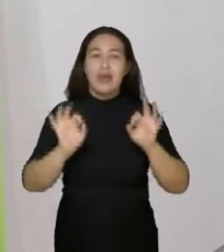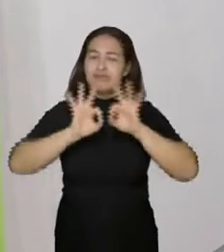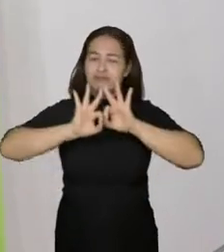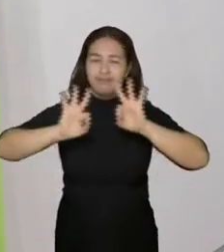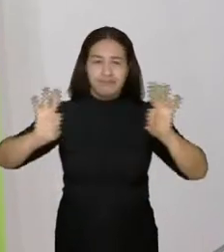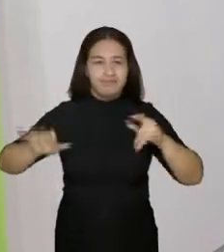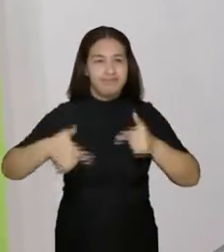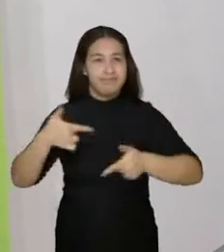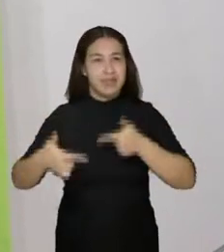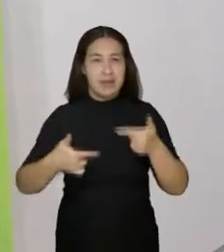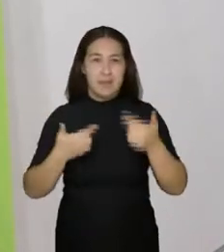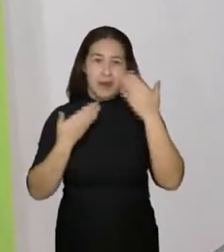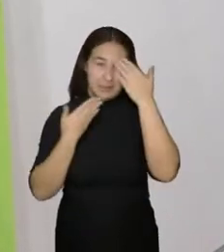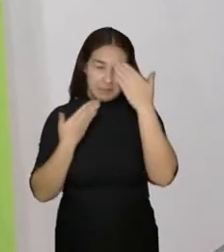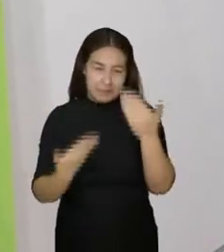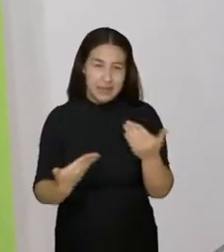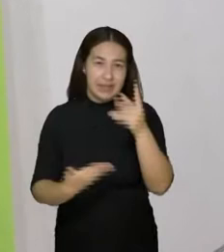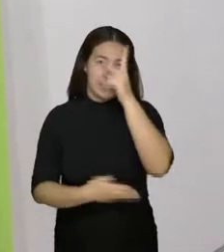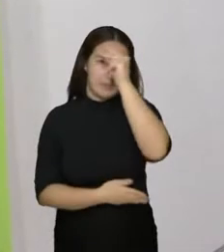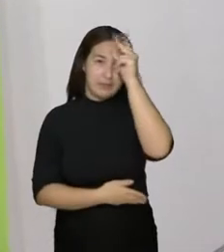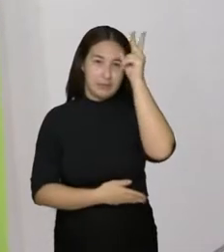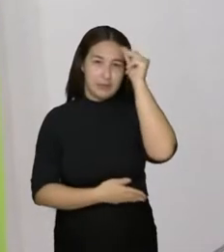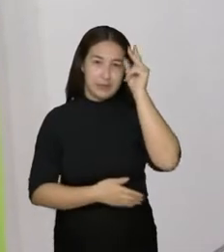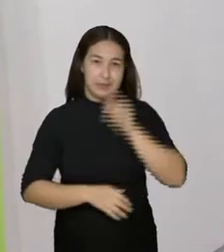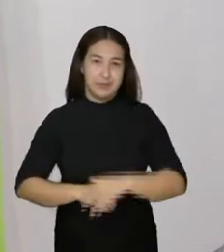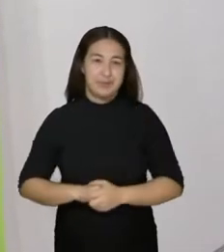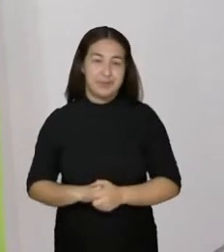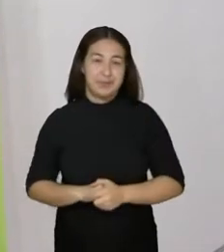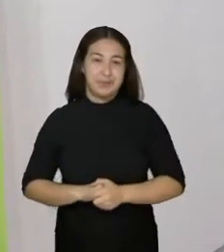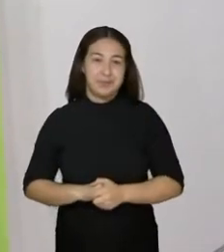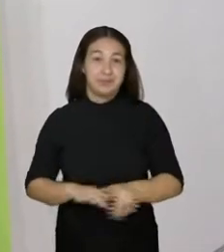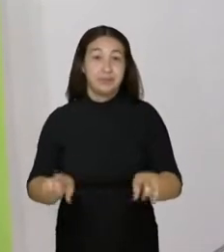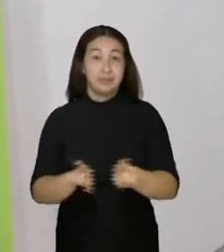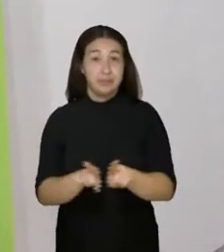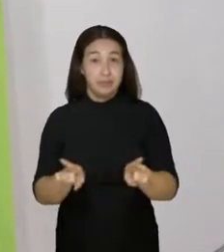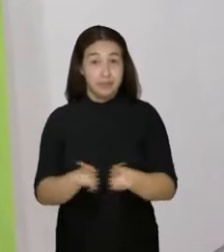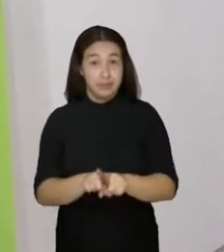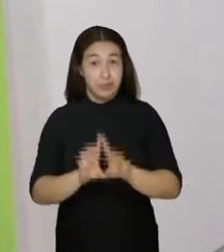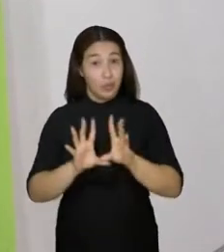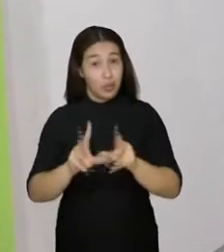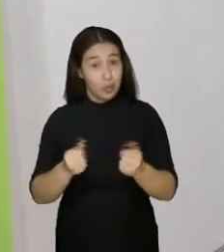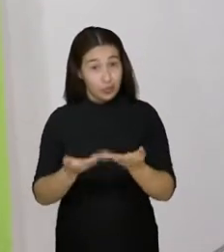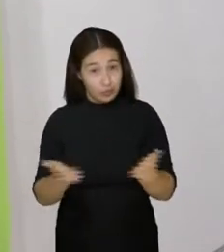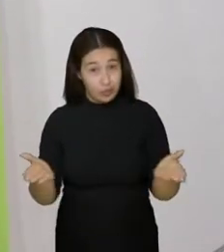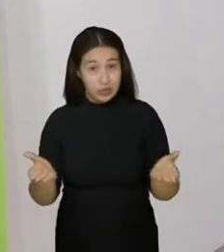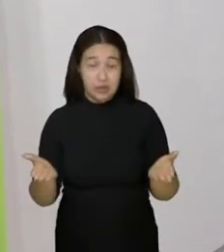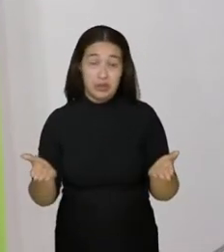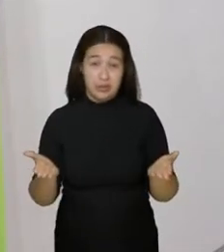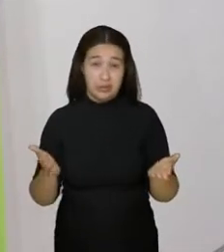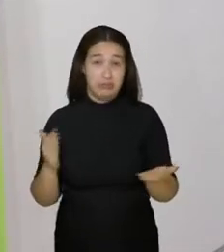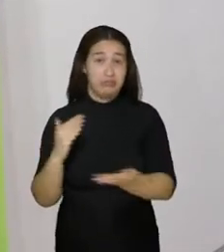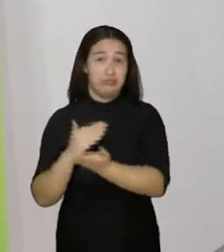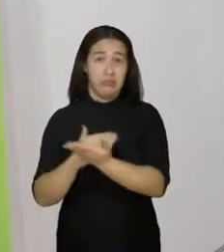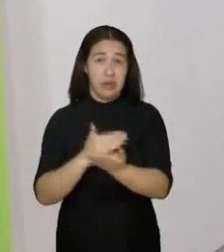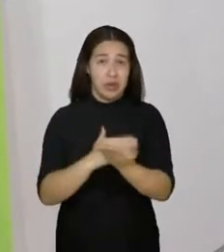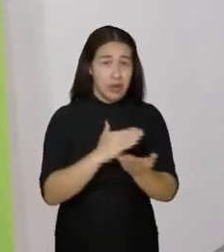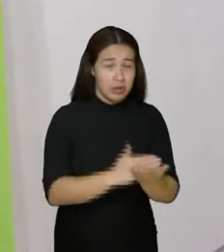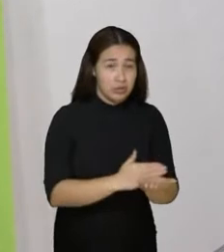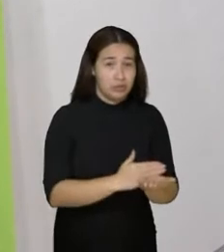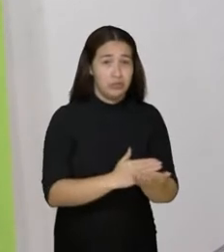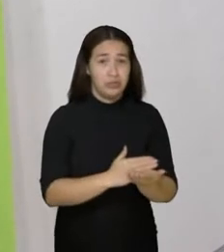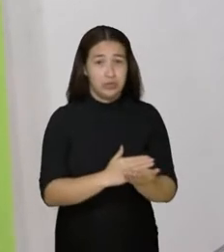Prefeito Kleber lewandow a todos aqueles que de uma forma ou de outra estiveram na